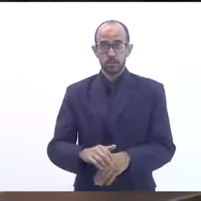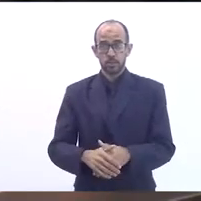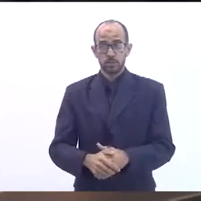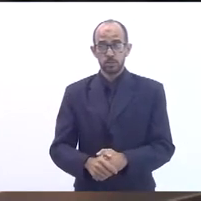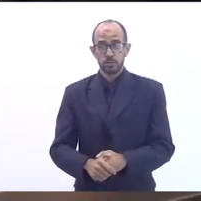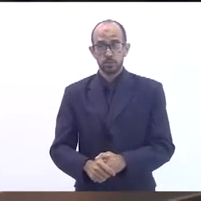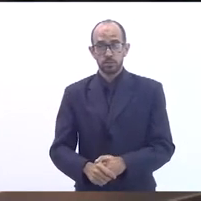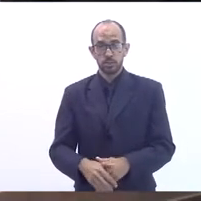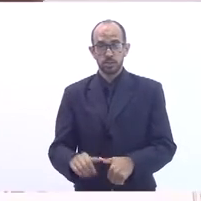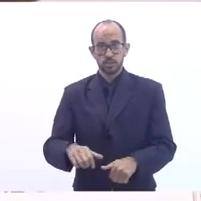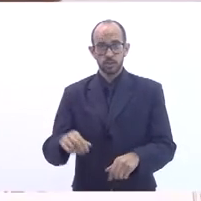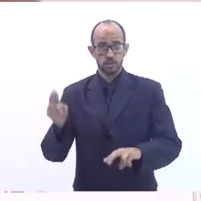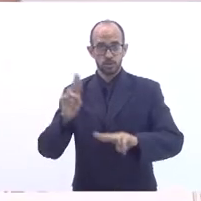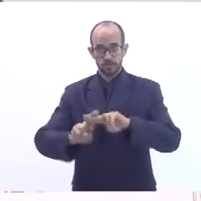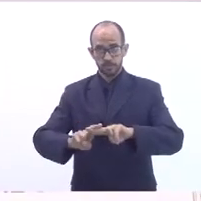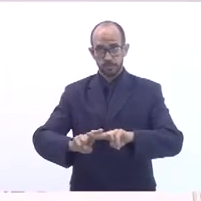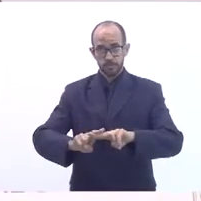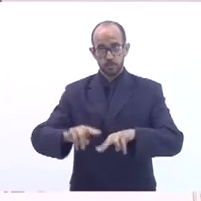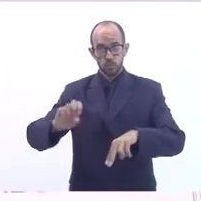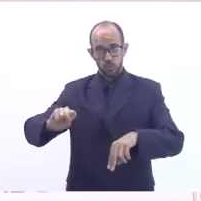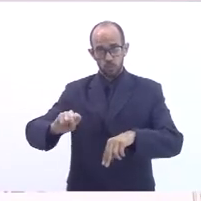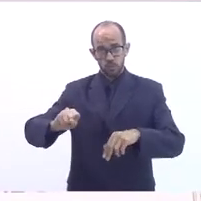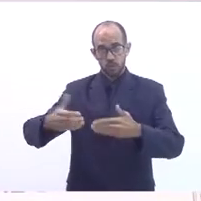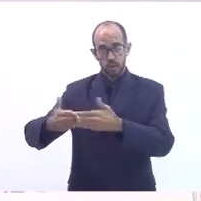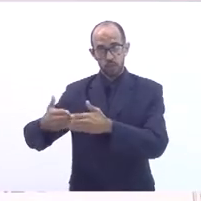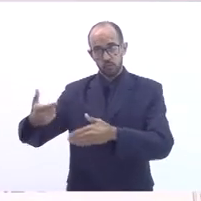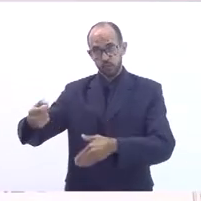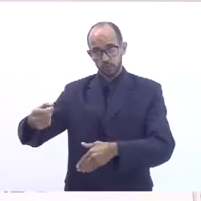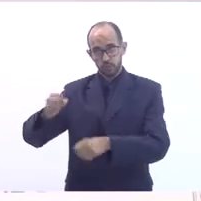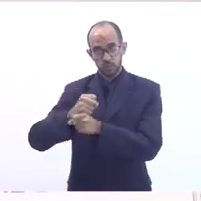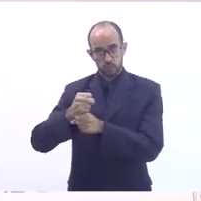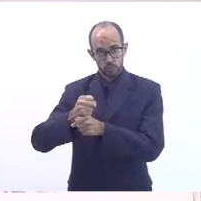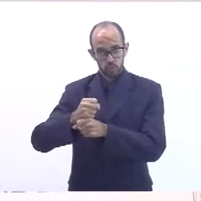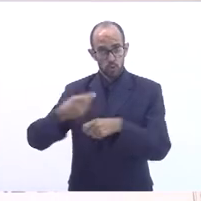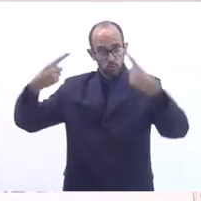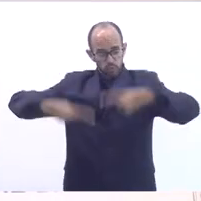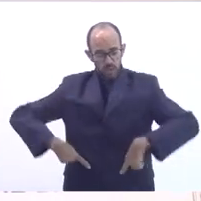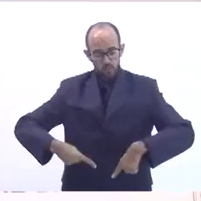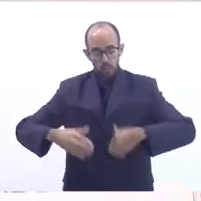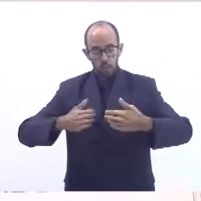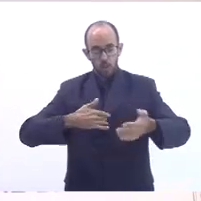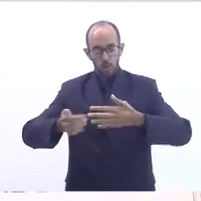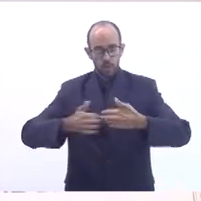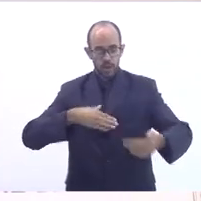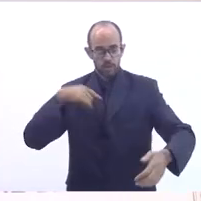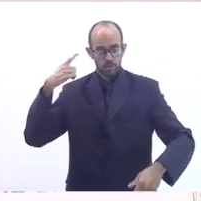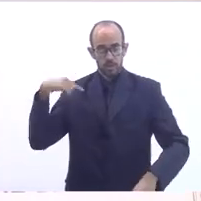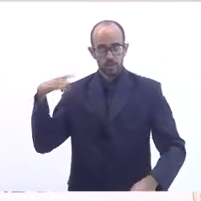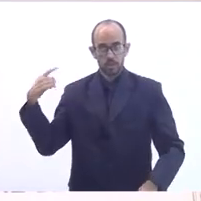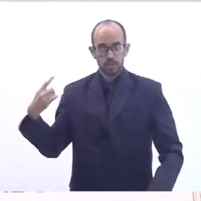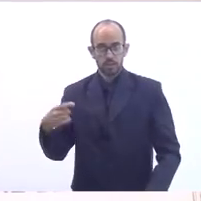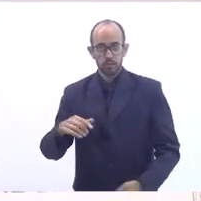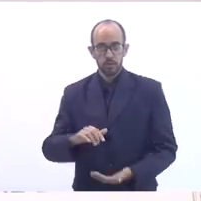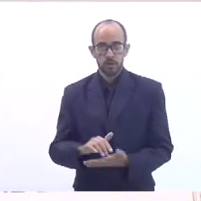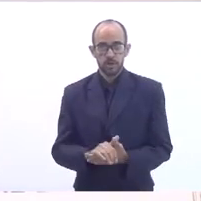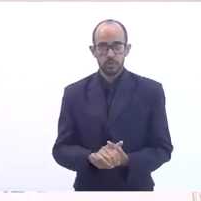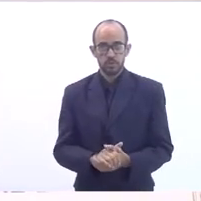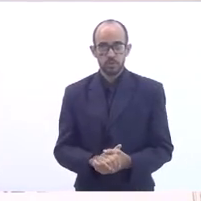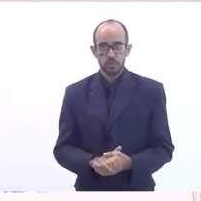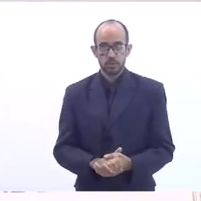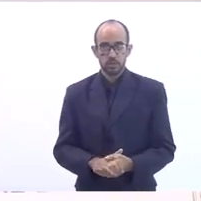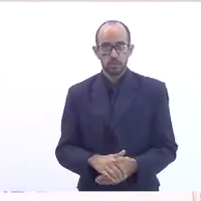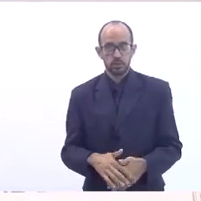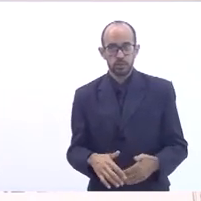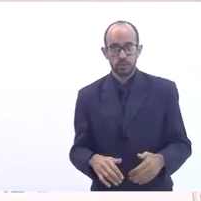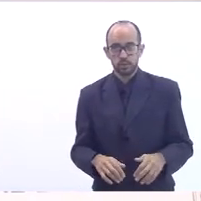anos de cadeia eu desafio aqui qualquer advogado a polícia Assembleia Legislativa todo mundo